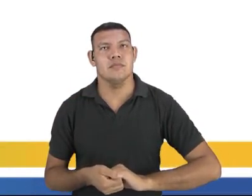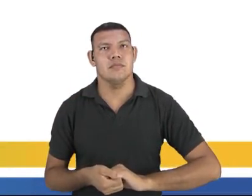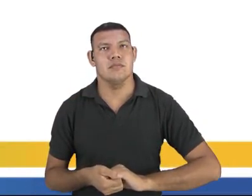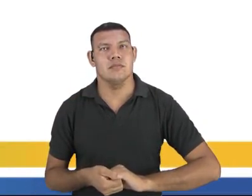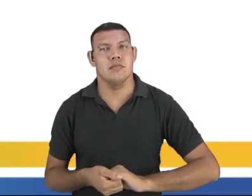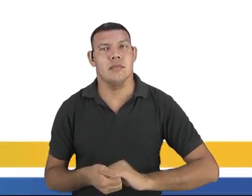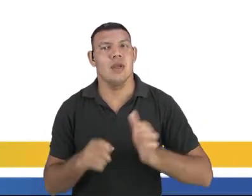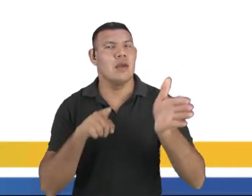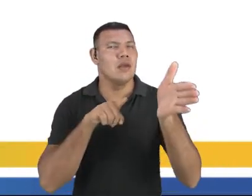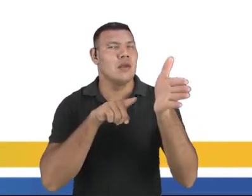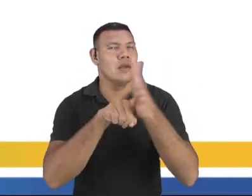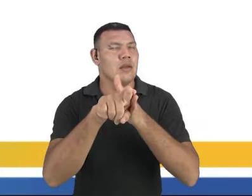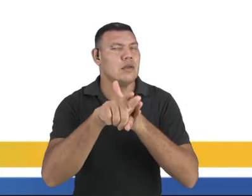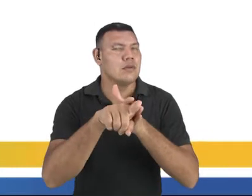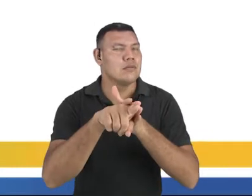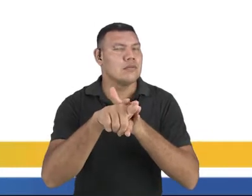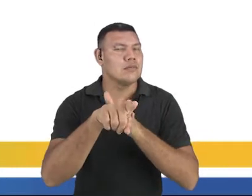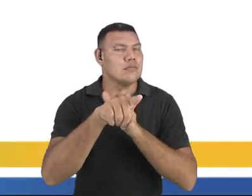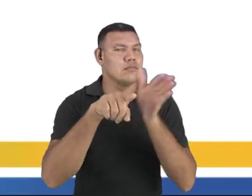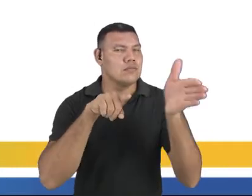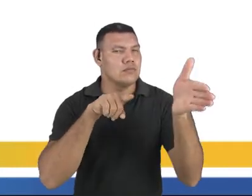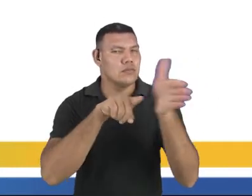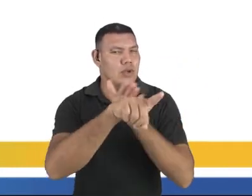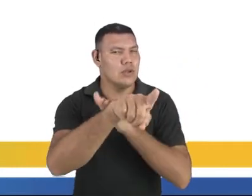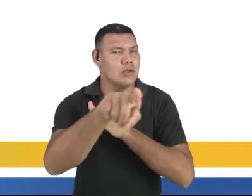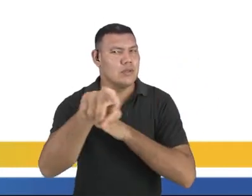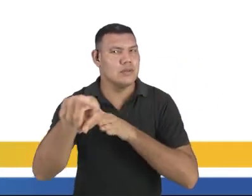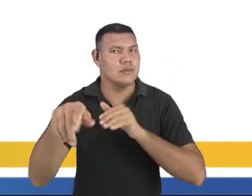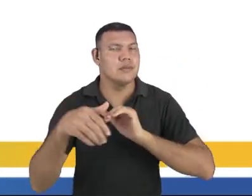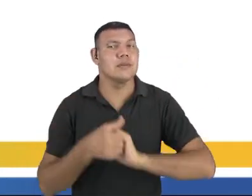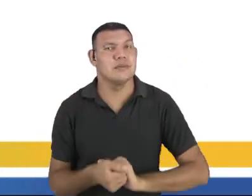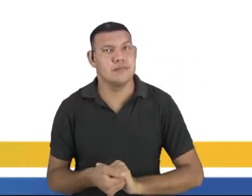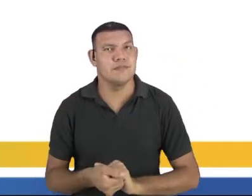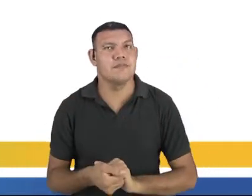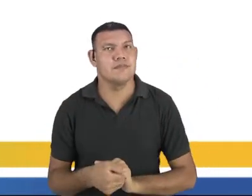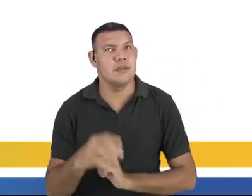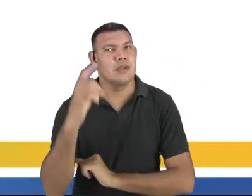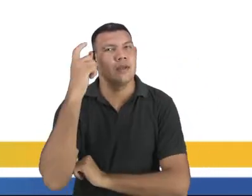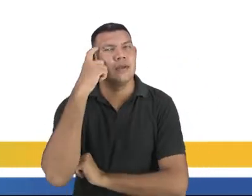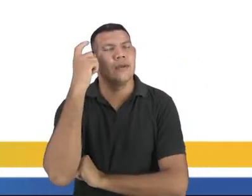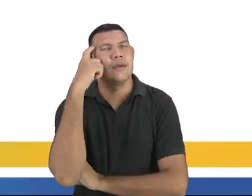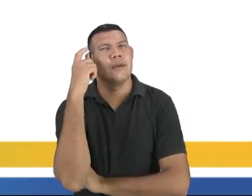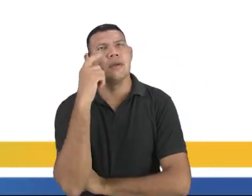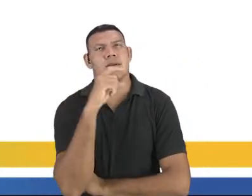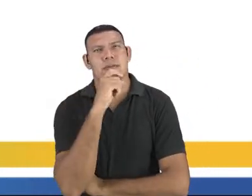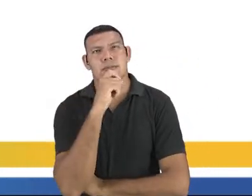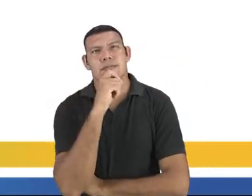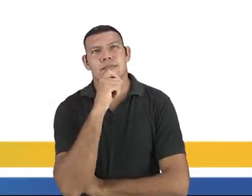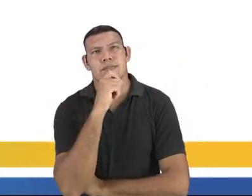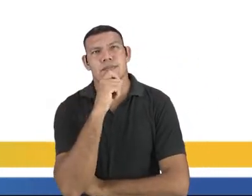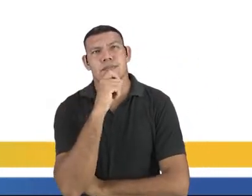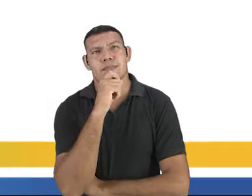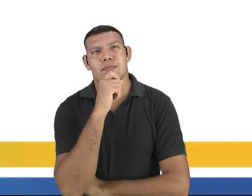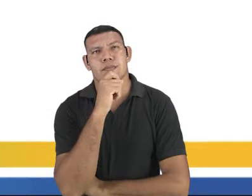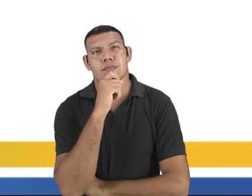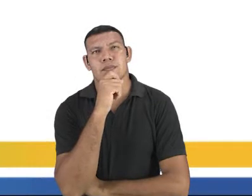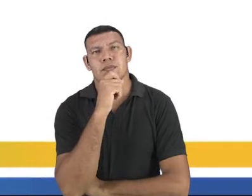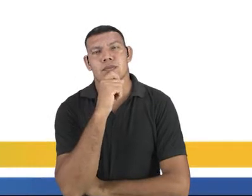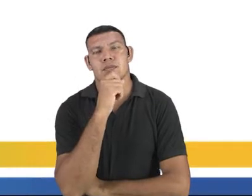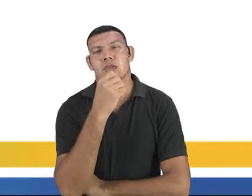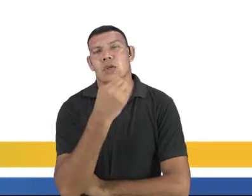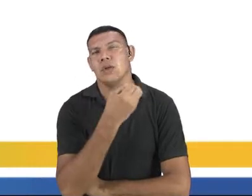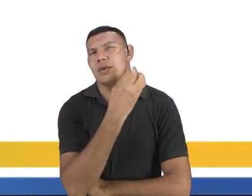então quero fazer uma pergunta para você que tá aí de casa né pessoal pense no seguinte tá Quais são